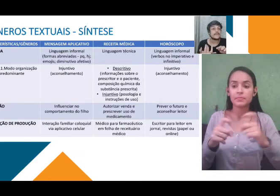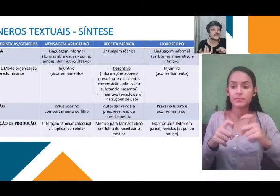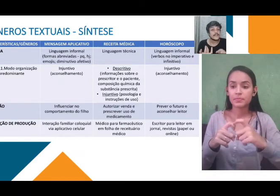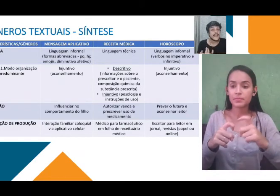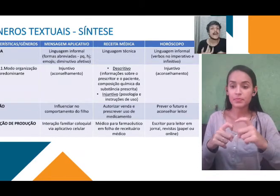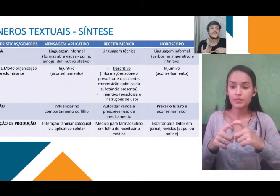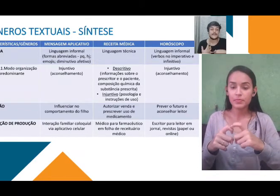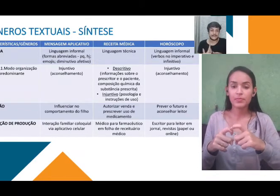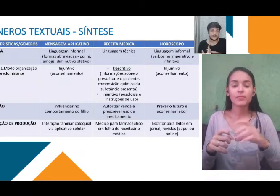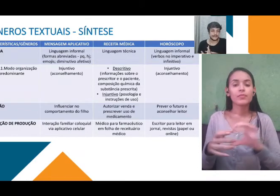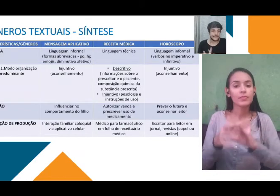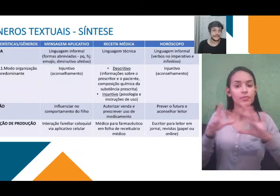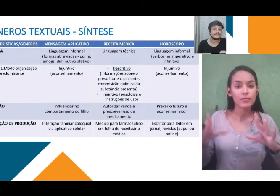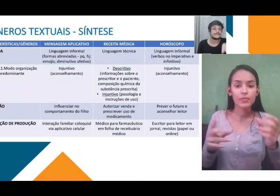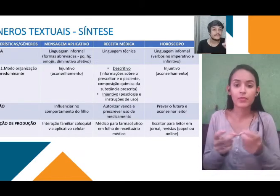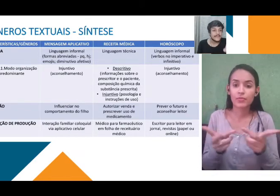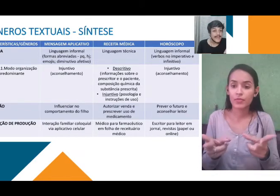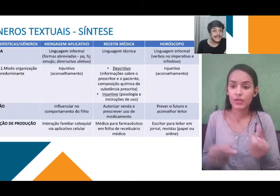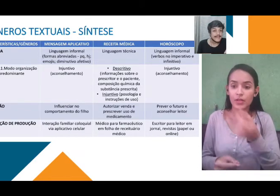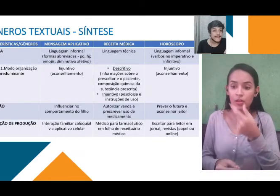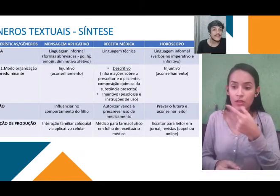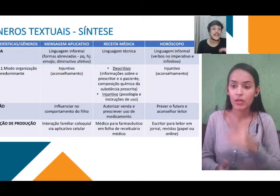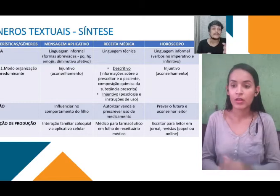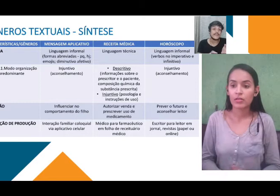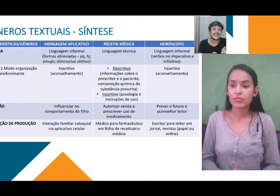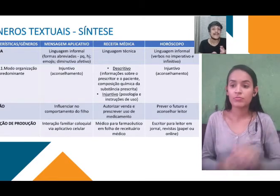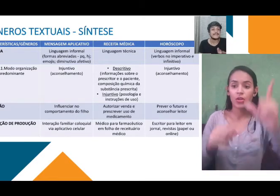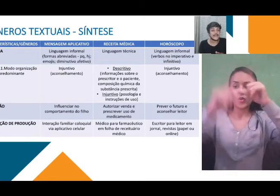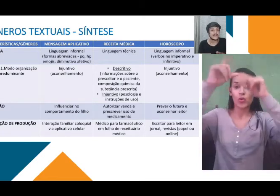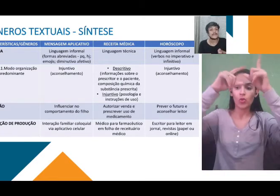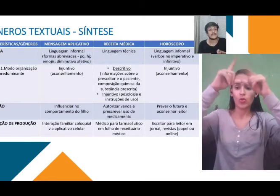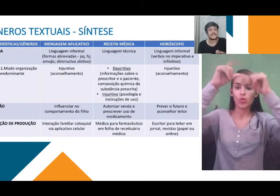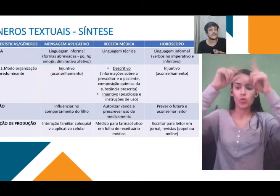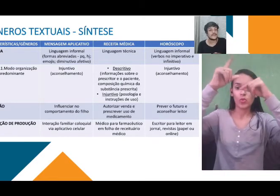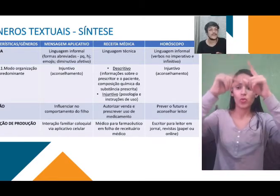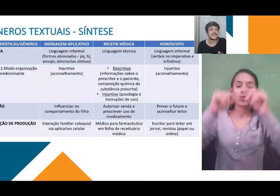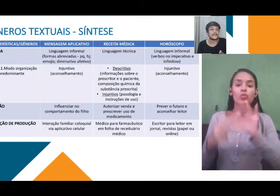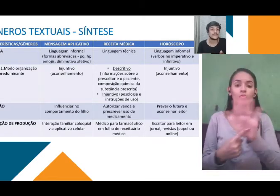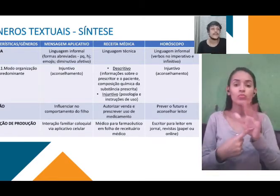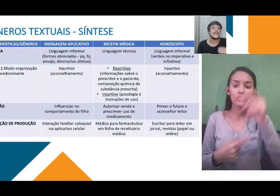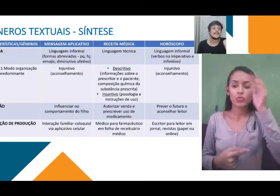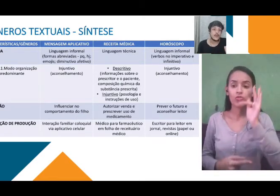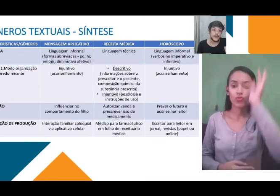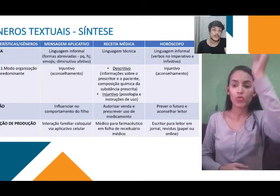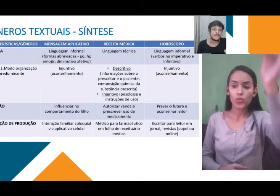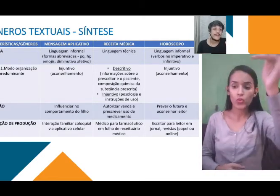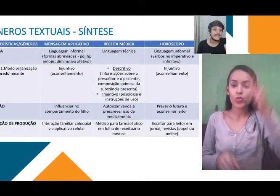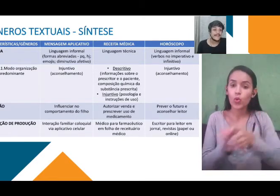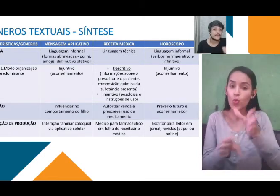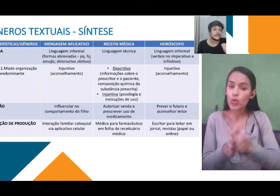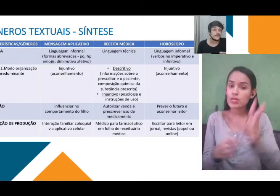aplicativo é influenciar no comportamento do filho, a receita médica autorizar venda e prescrever uso de medicamento, e o